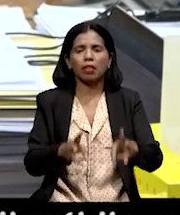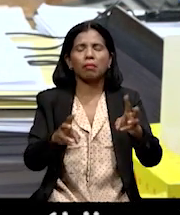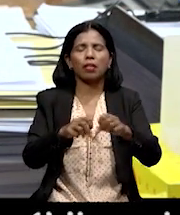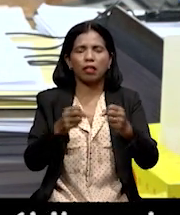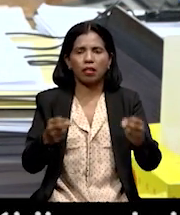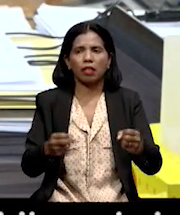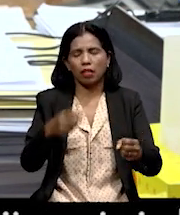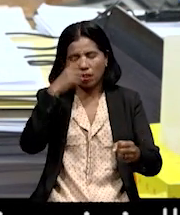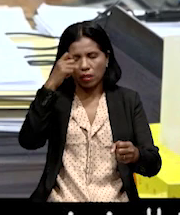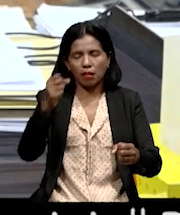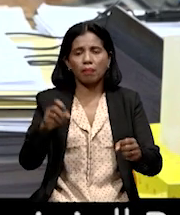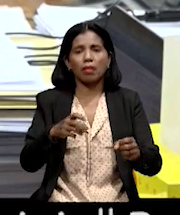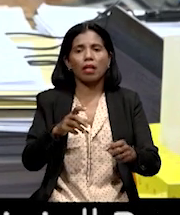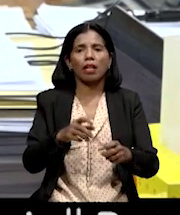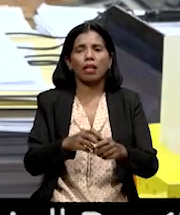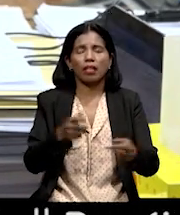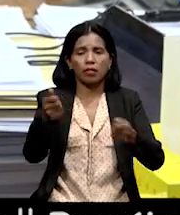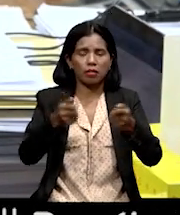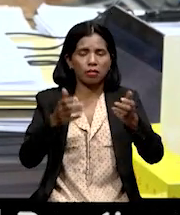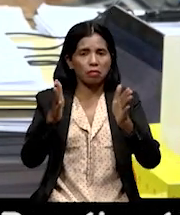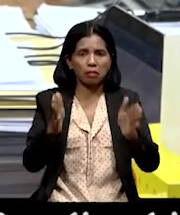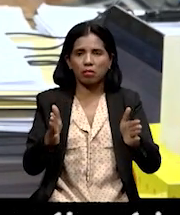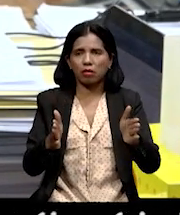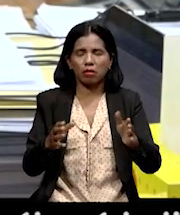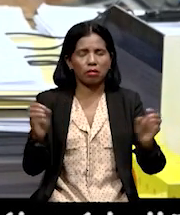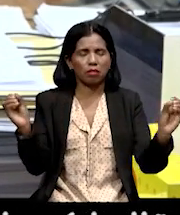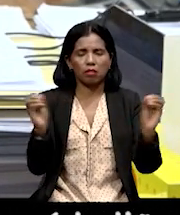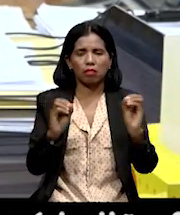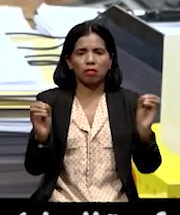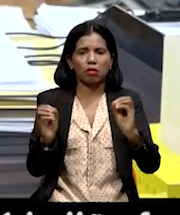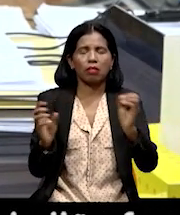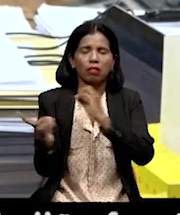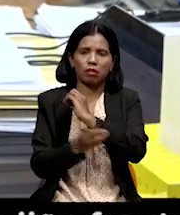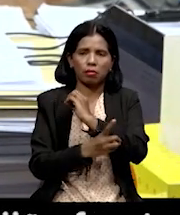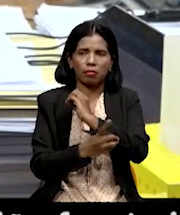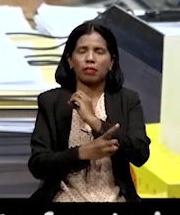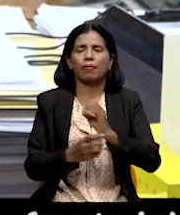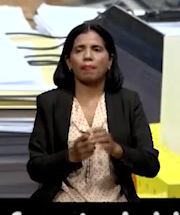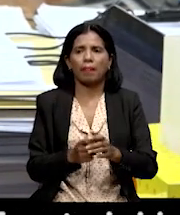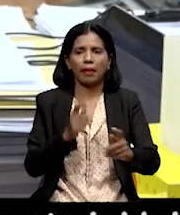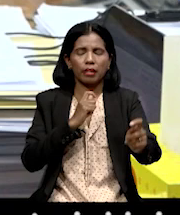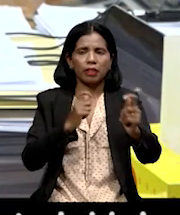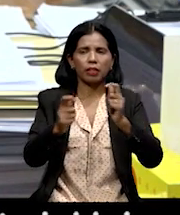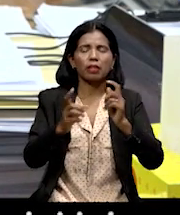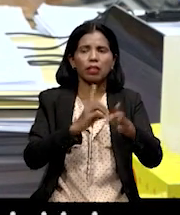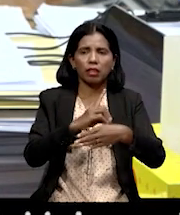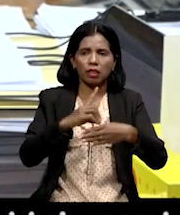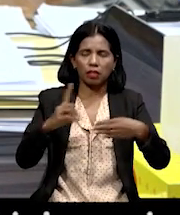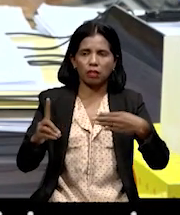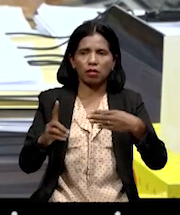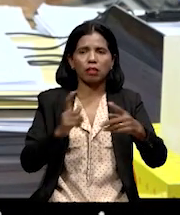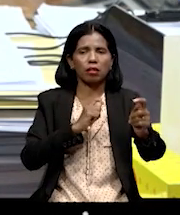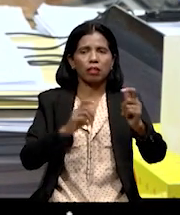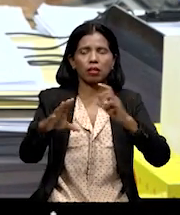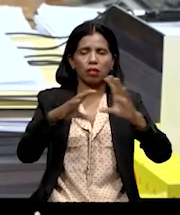tenho motorista será indisciplinar. Direção transporte terrestre, liliu e a expressão,